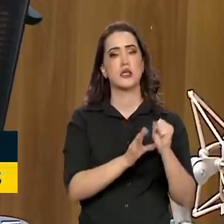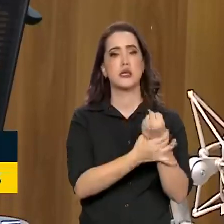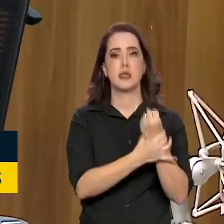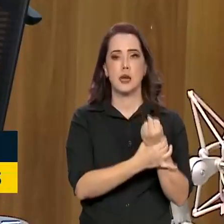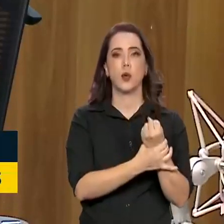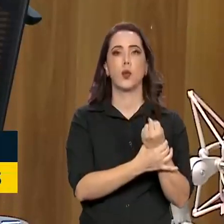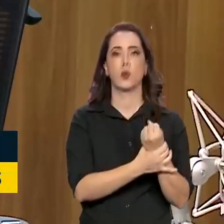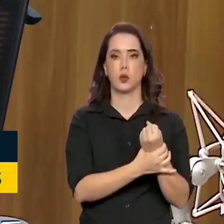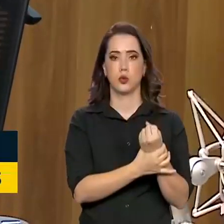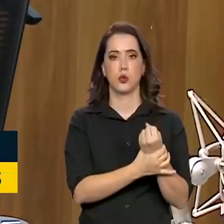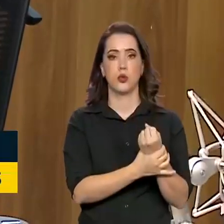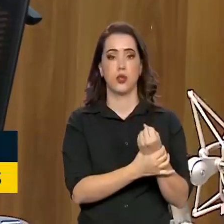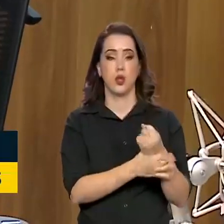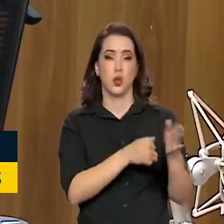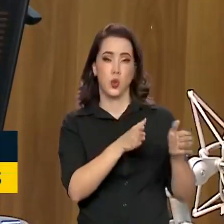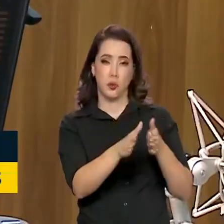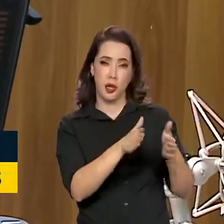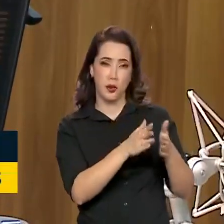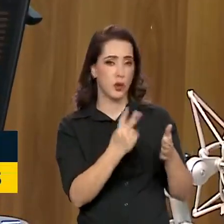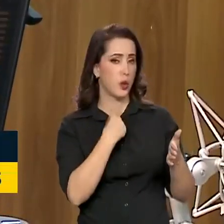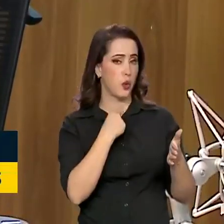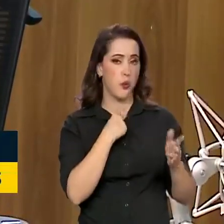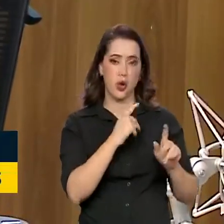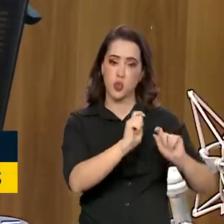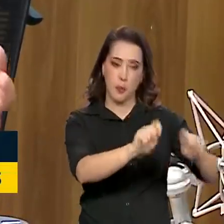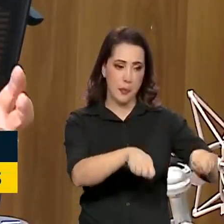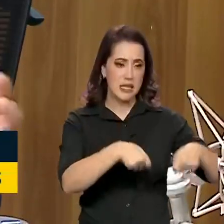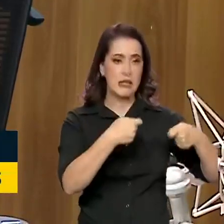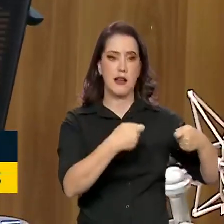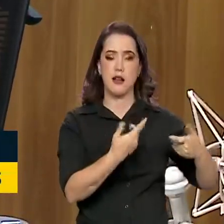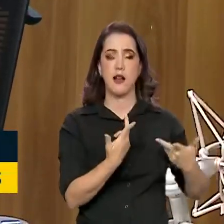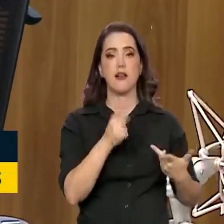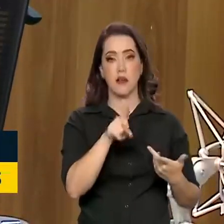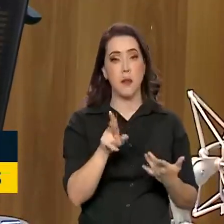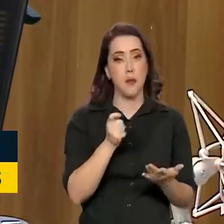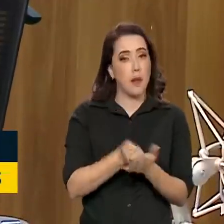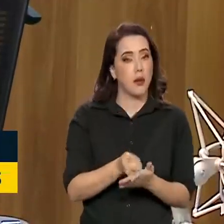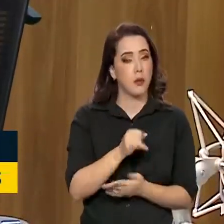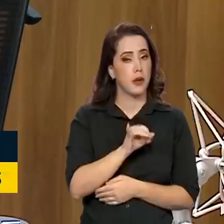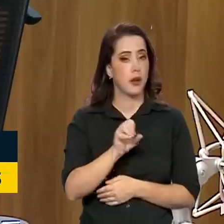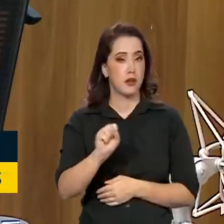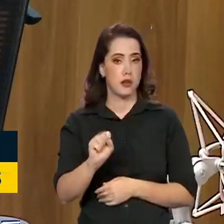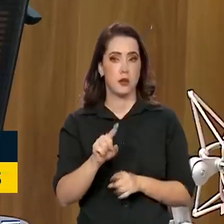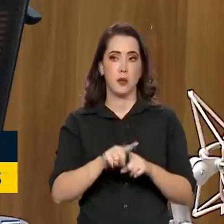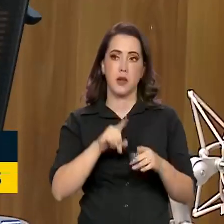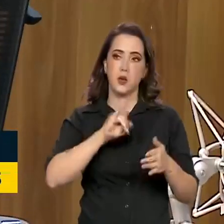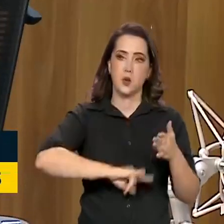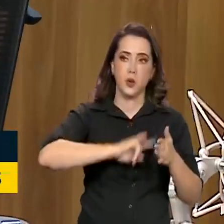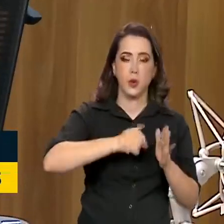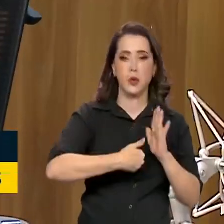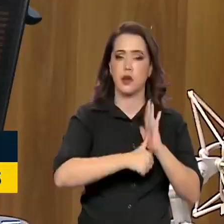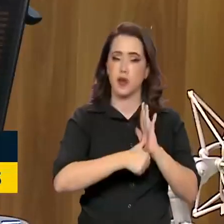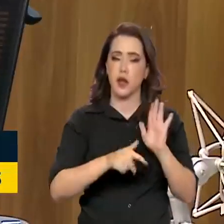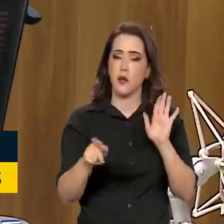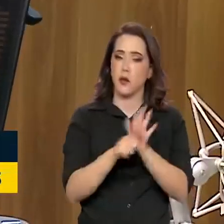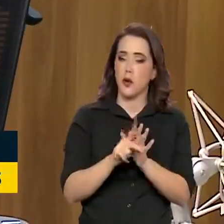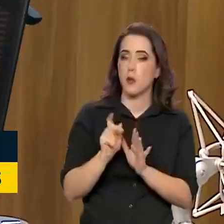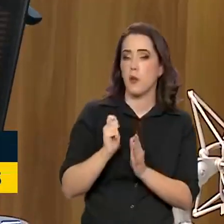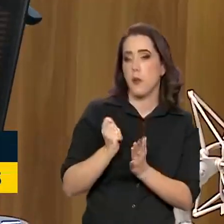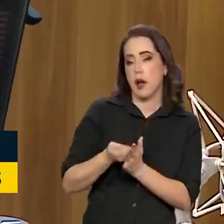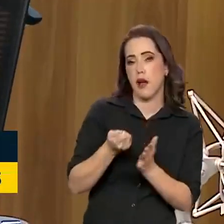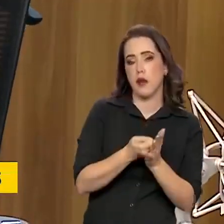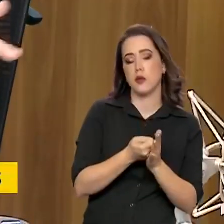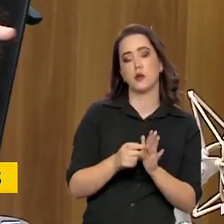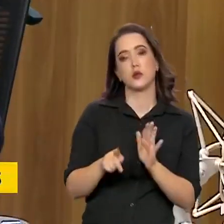pelo INSS. Mas o nosso objetivo com essa carteira, o cartão de identificação, a gente está usando o meu INSS, que é a marca